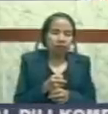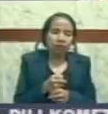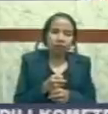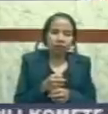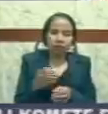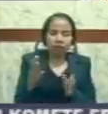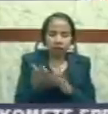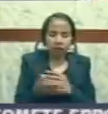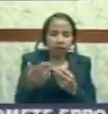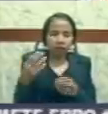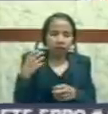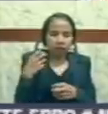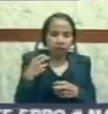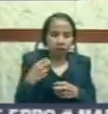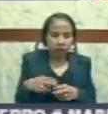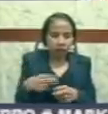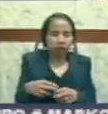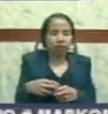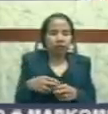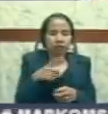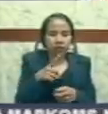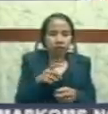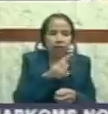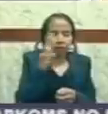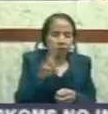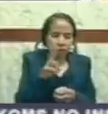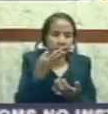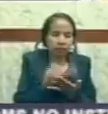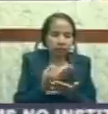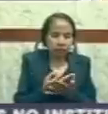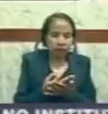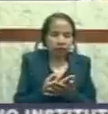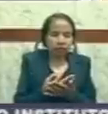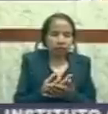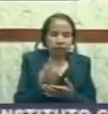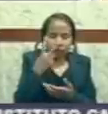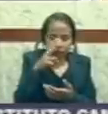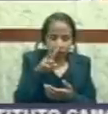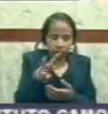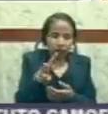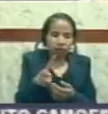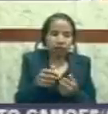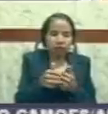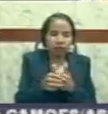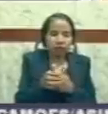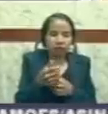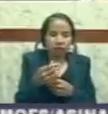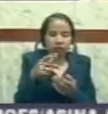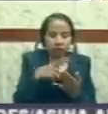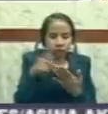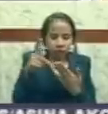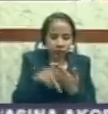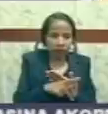liutan em termos de execução orçamental, em termos de análise, baseia ba programa.